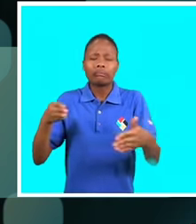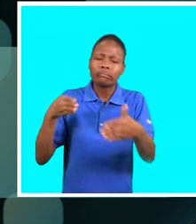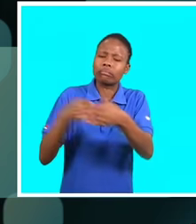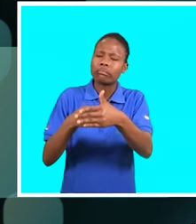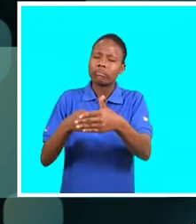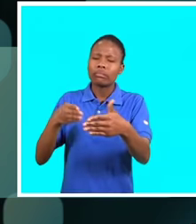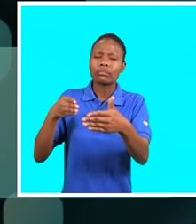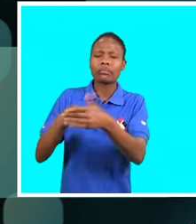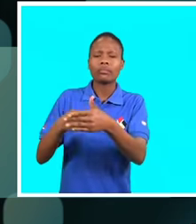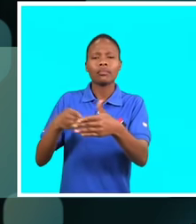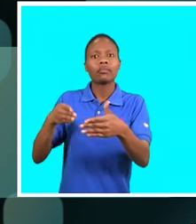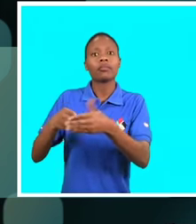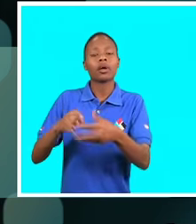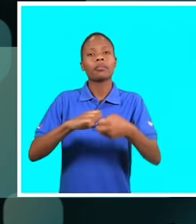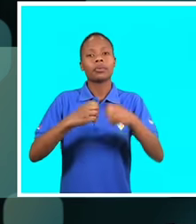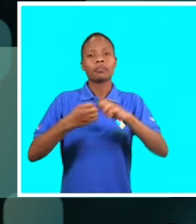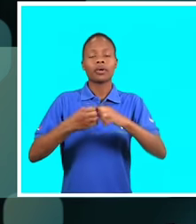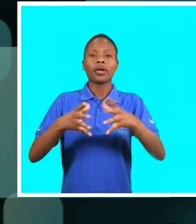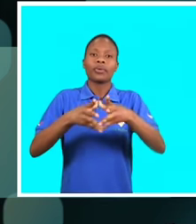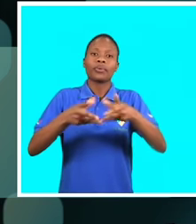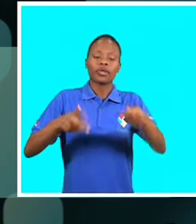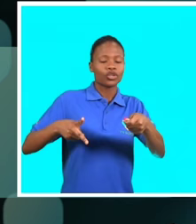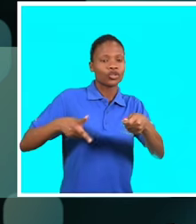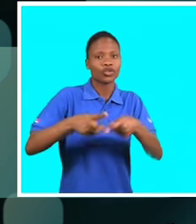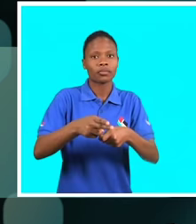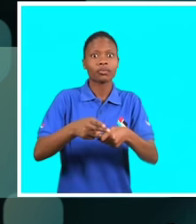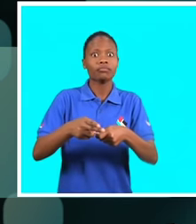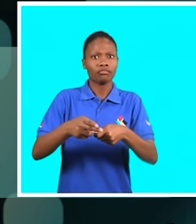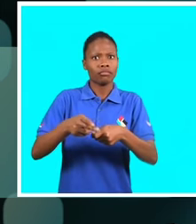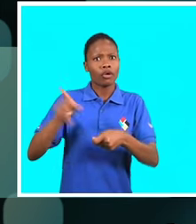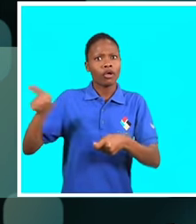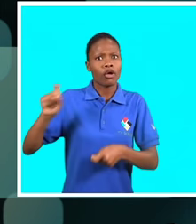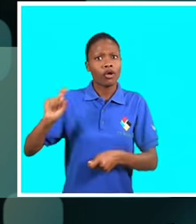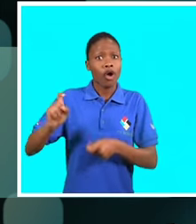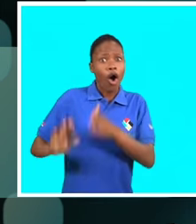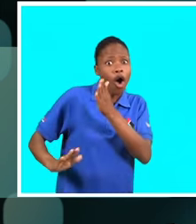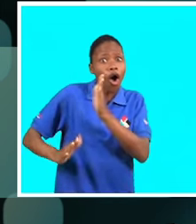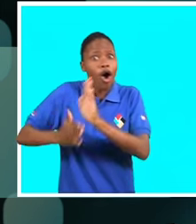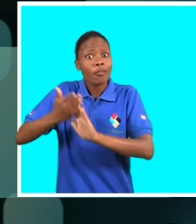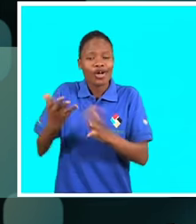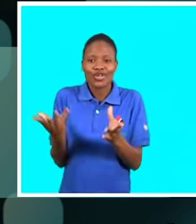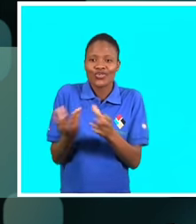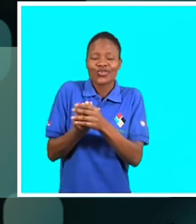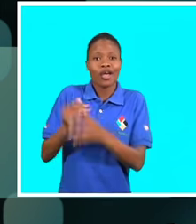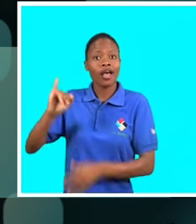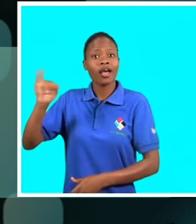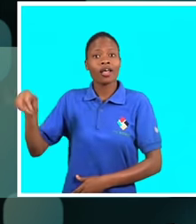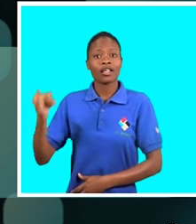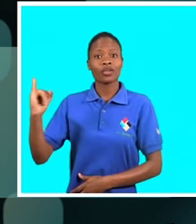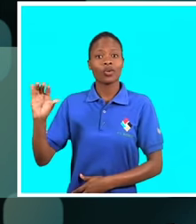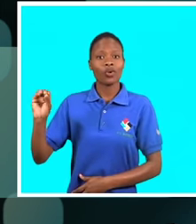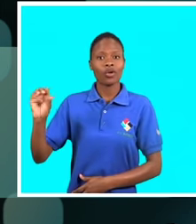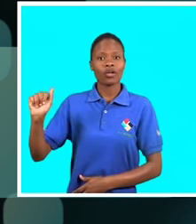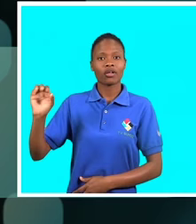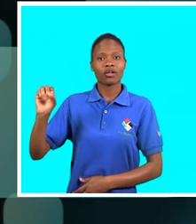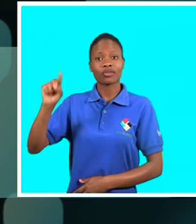era a maior barreira. Para resolver o problema, ele começou a trabalhar com João Armando, seu